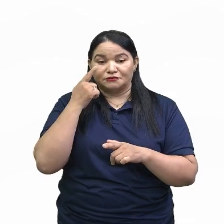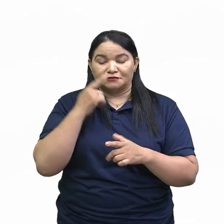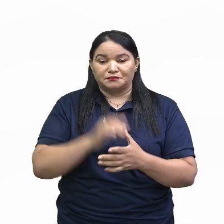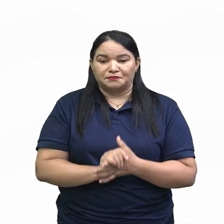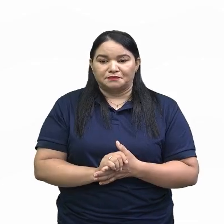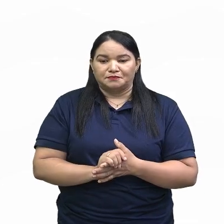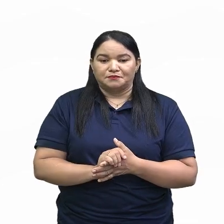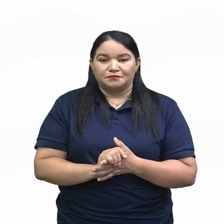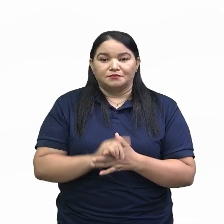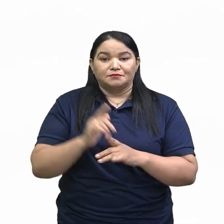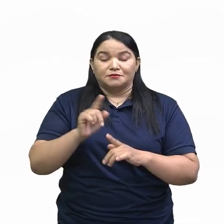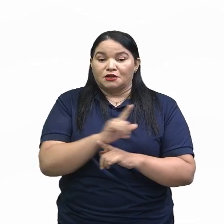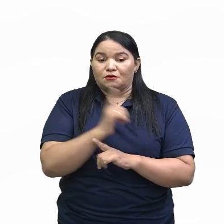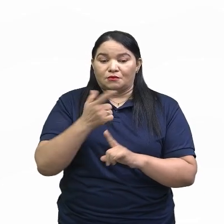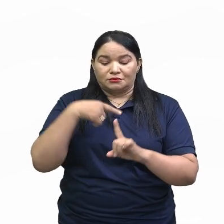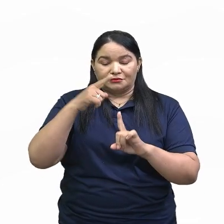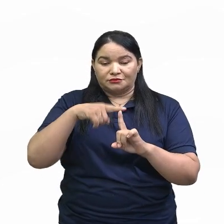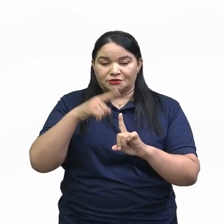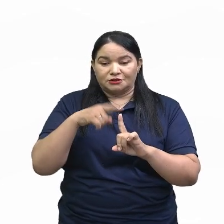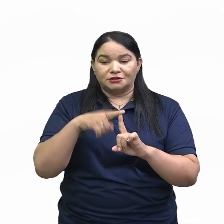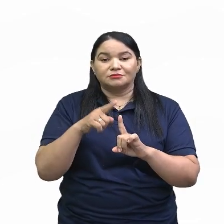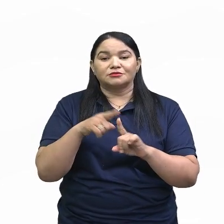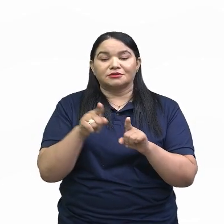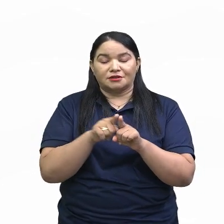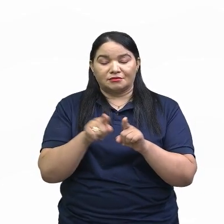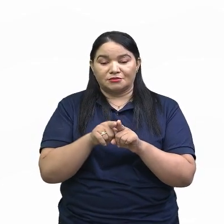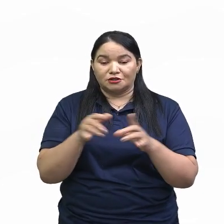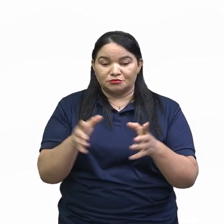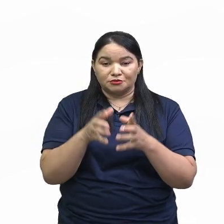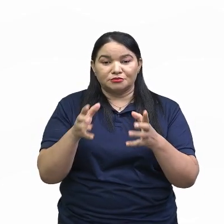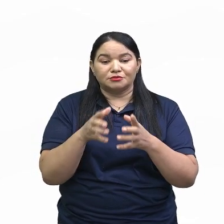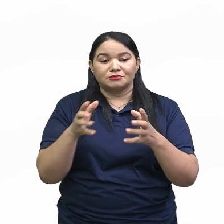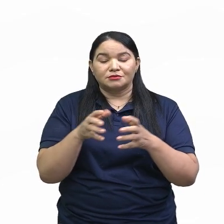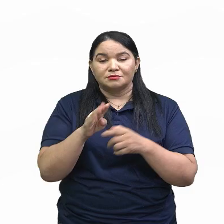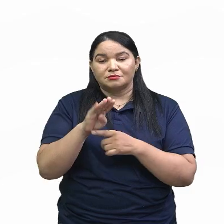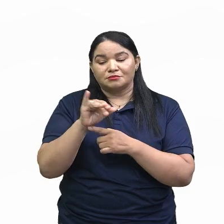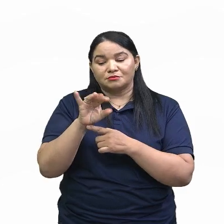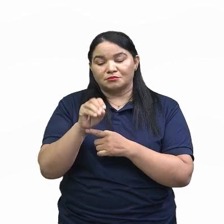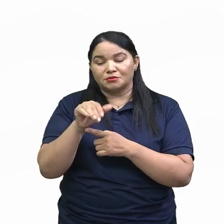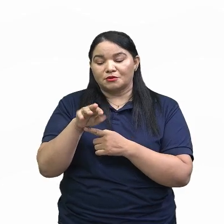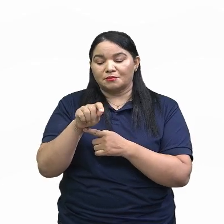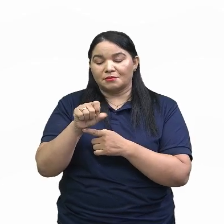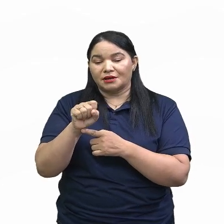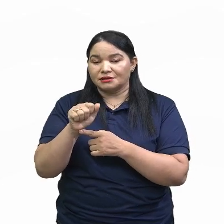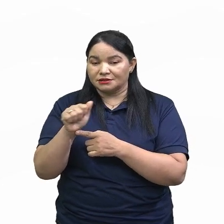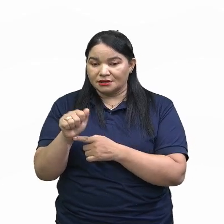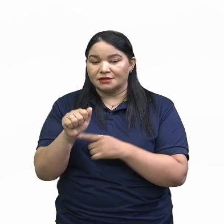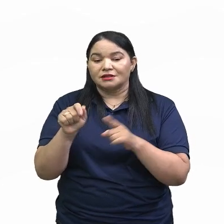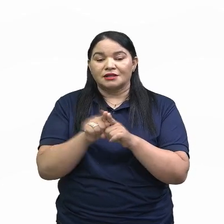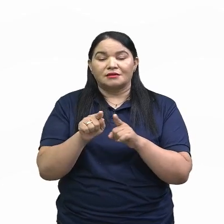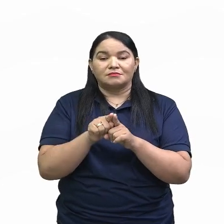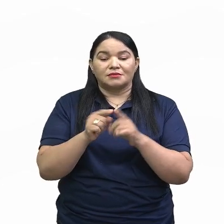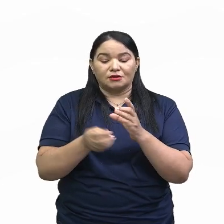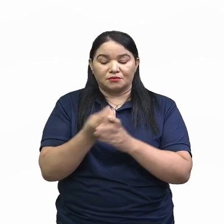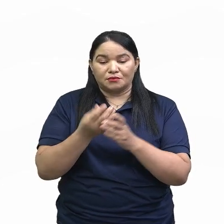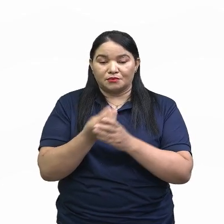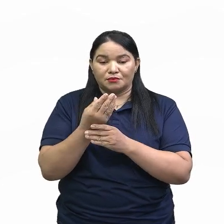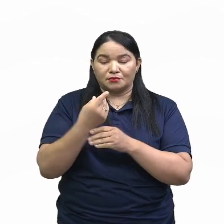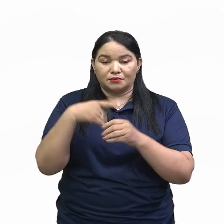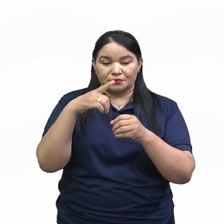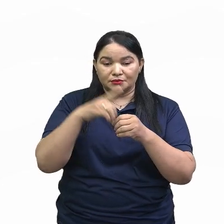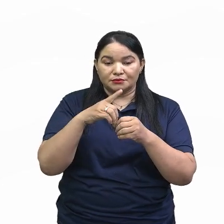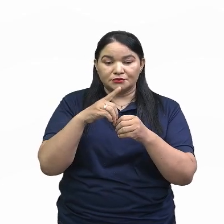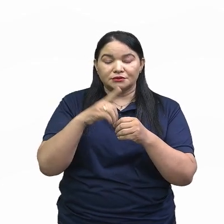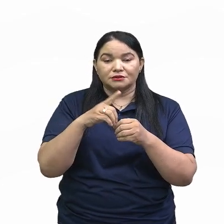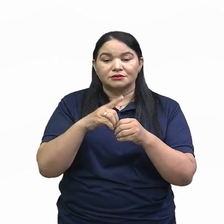uma outra fonte de biomassa para a produção de biodiesel. A gente observa aí que está mais relacionada às gorduras